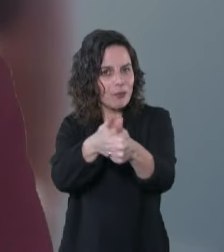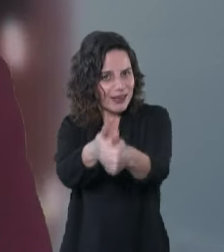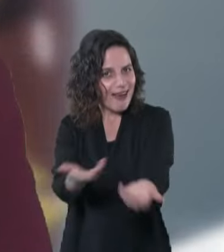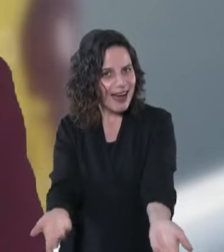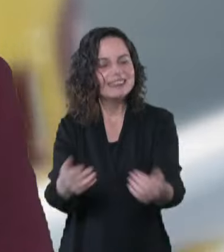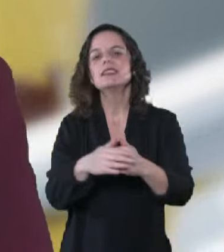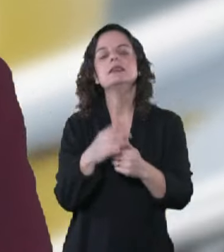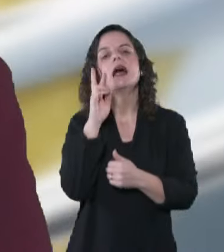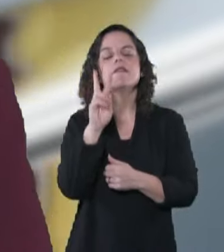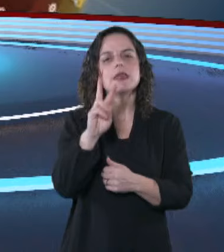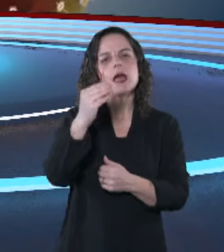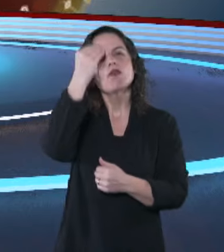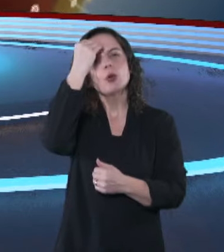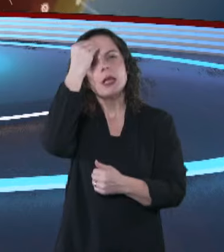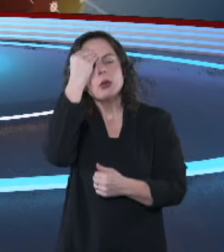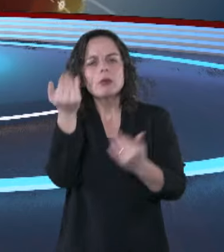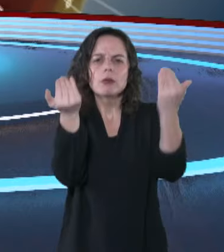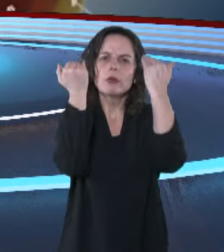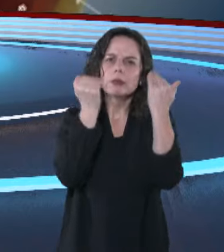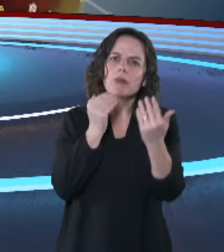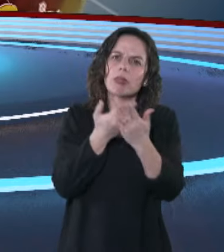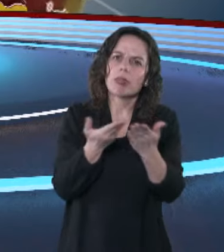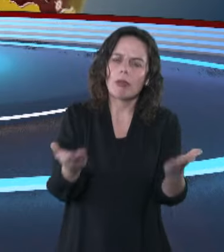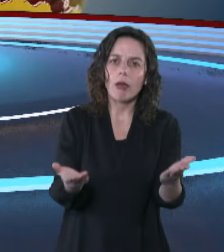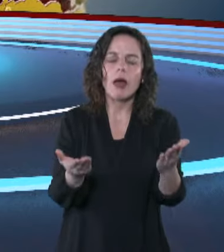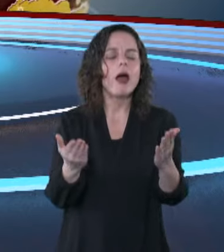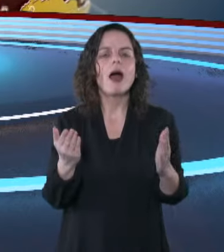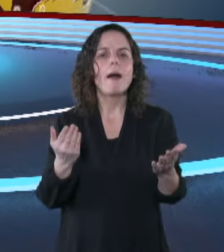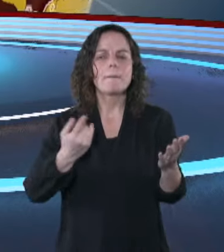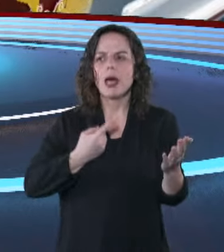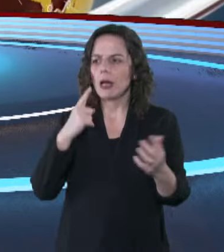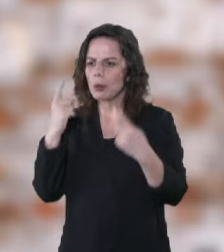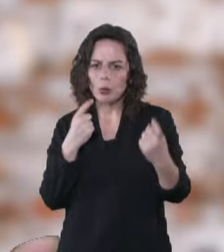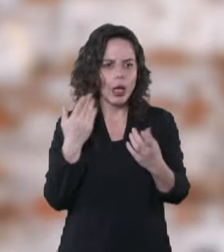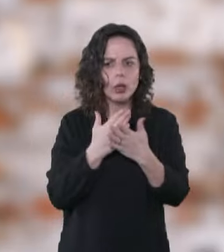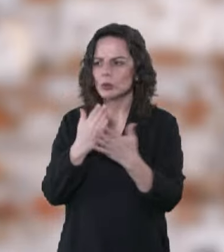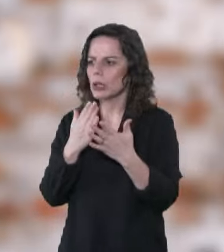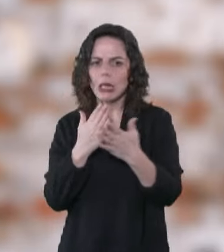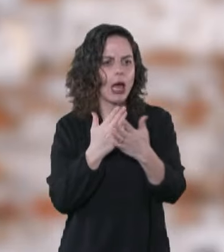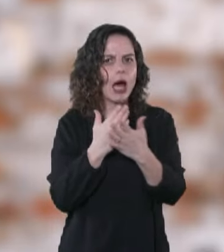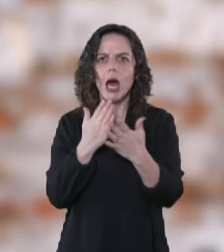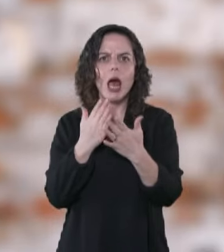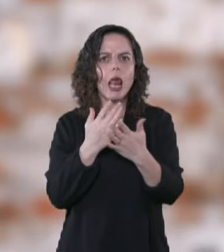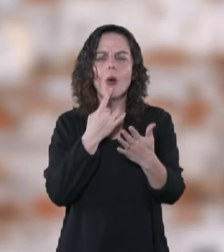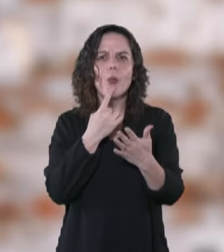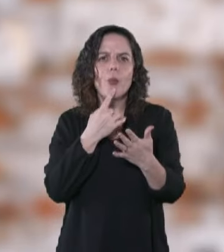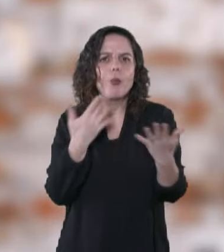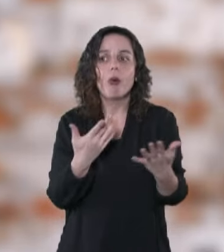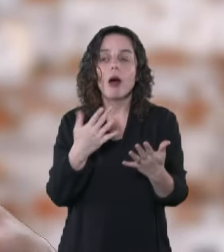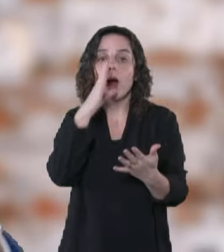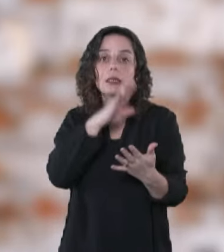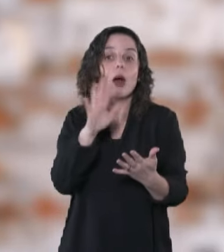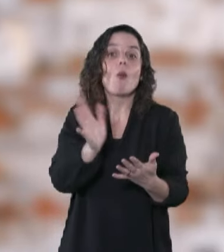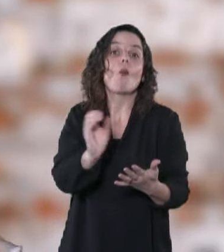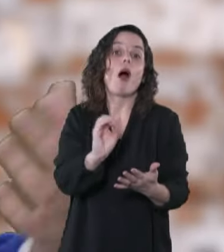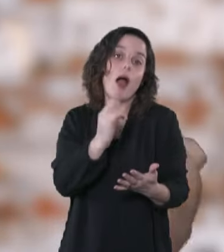vendo um formador que me está a transmitir informação sem ter que procurar ou estudar tanto como em outras